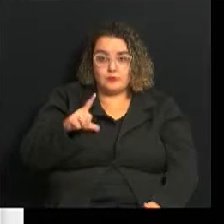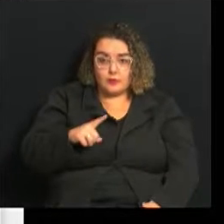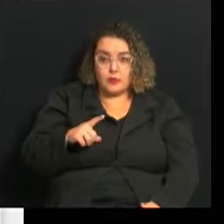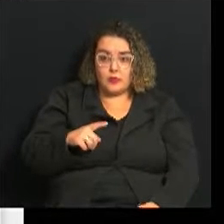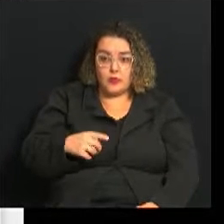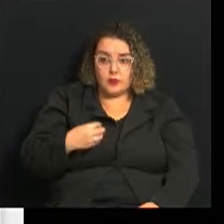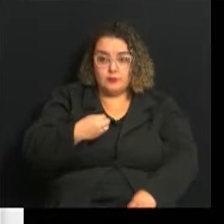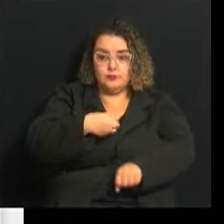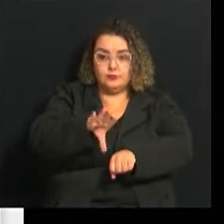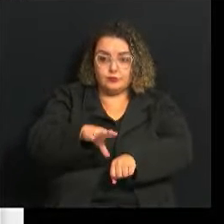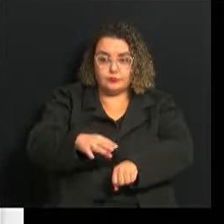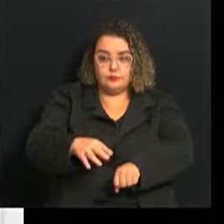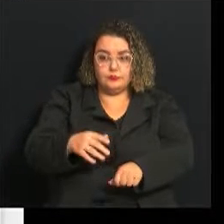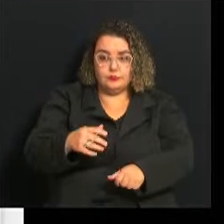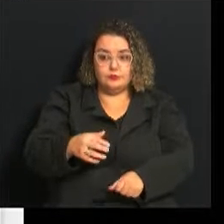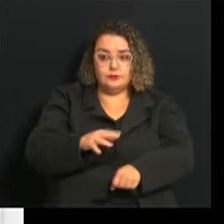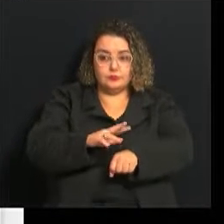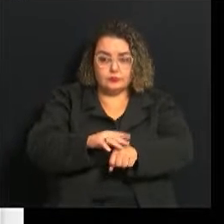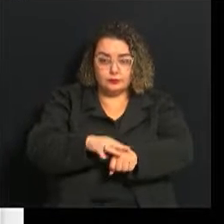doenças respiratórias de